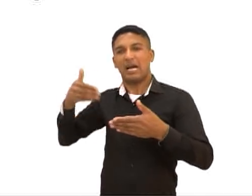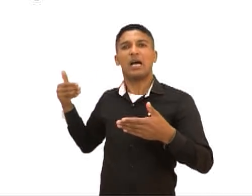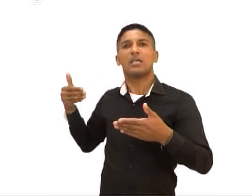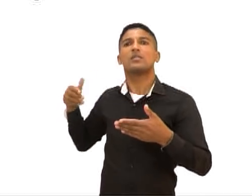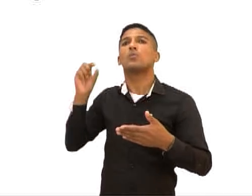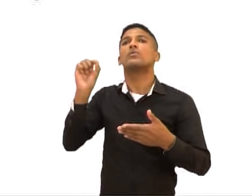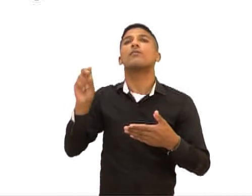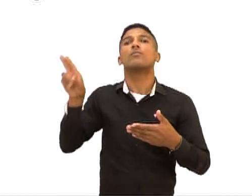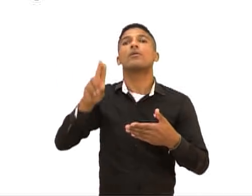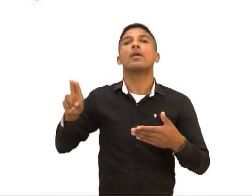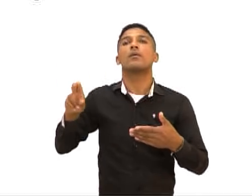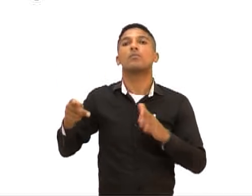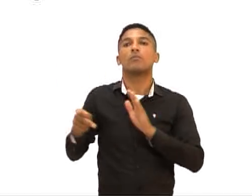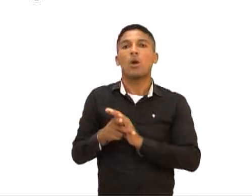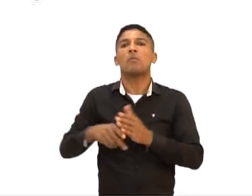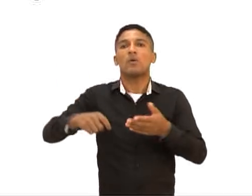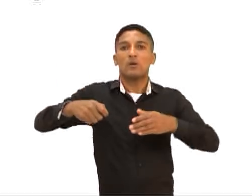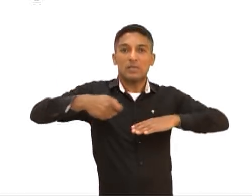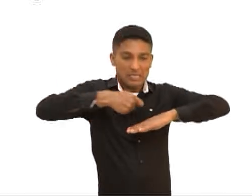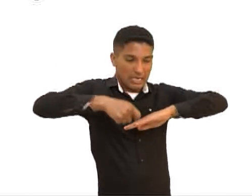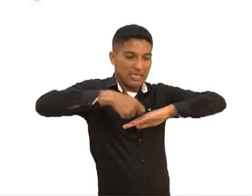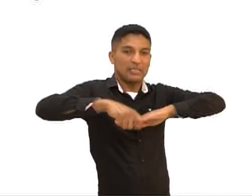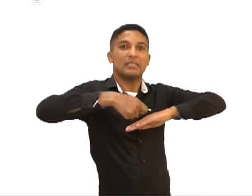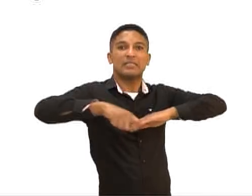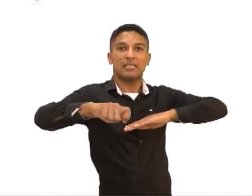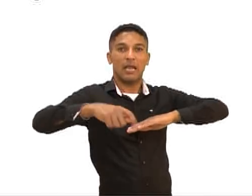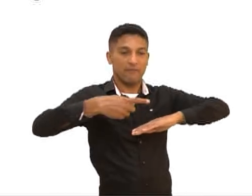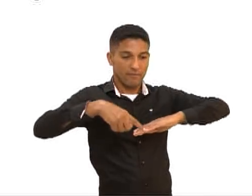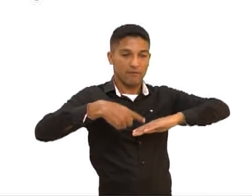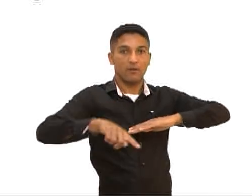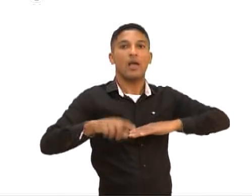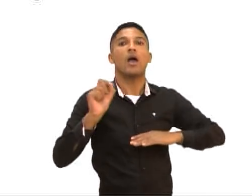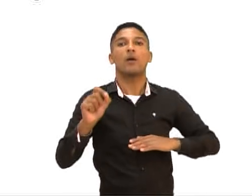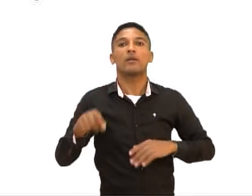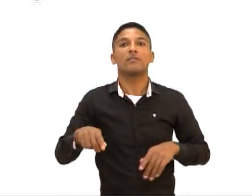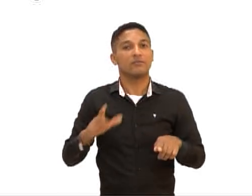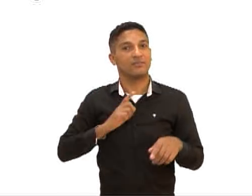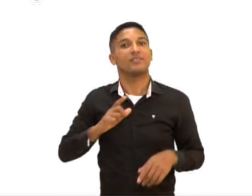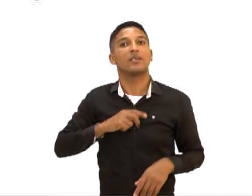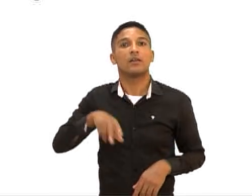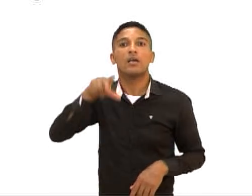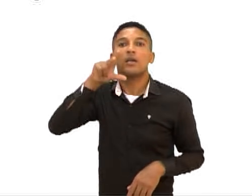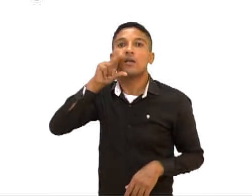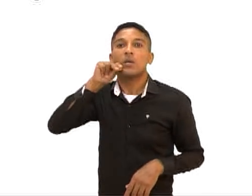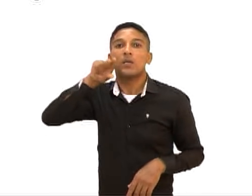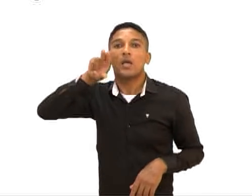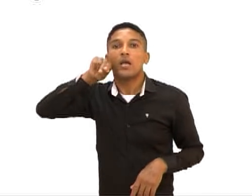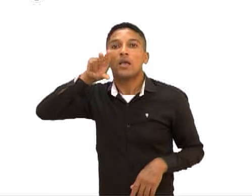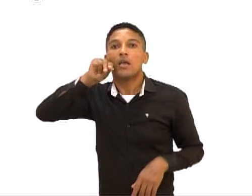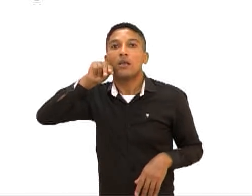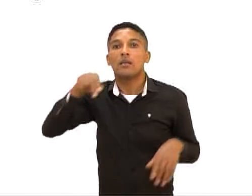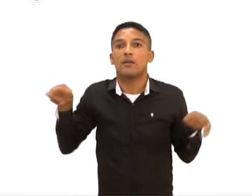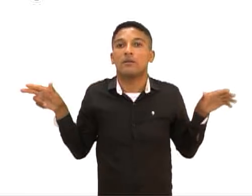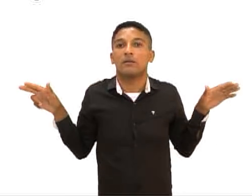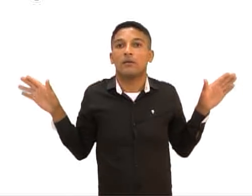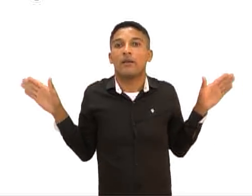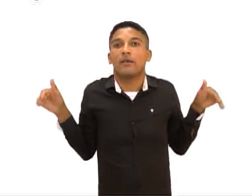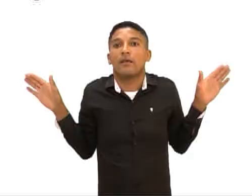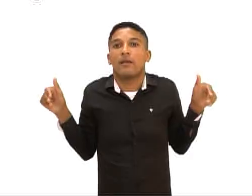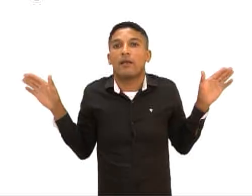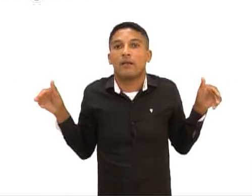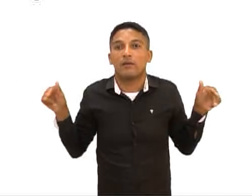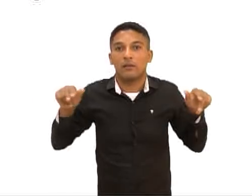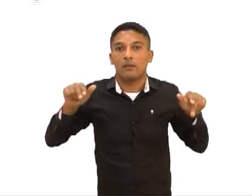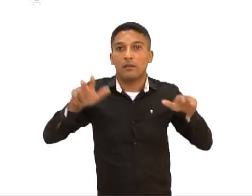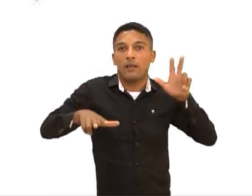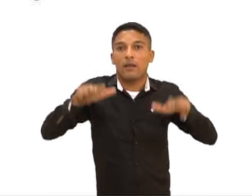pudesse registrar as suas experiências de vida? Então, eram as penas de ganso e permaneceram como as principais formas de